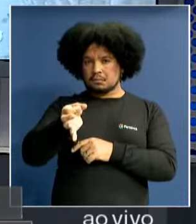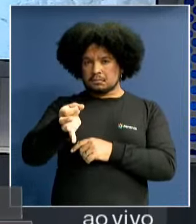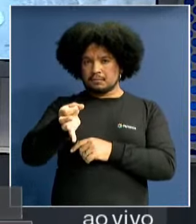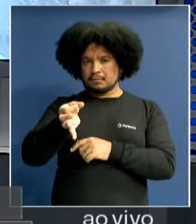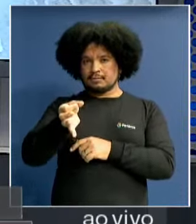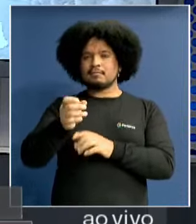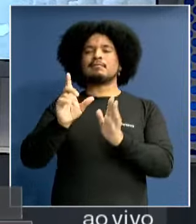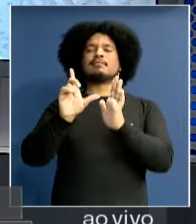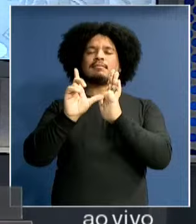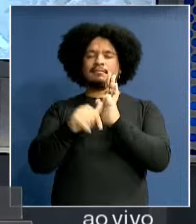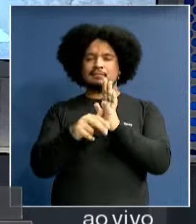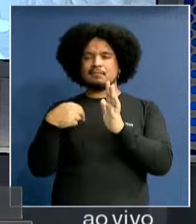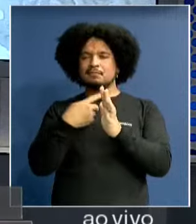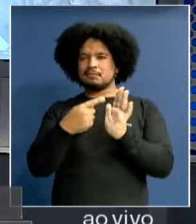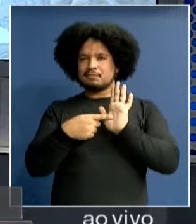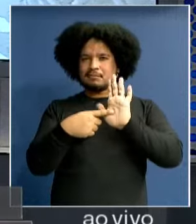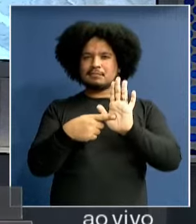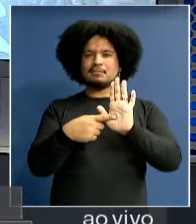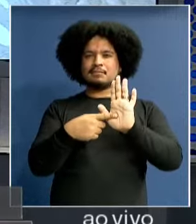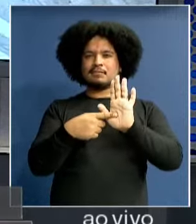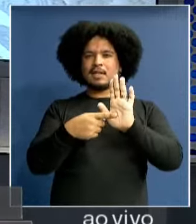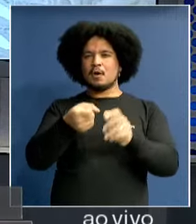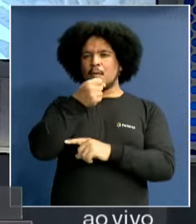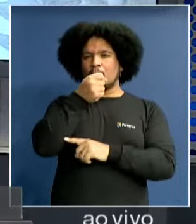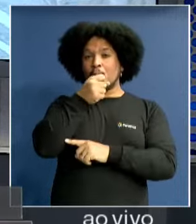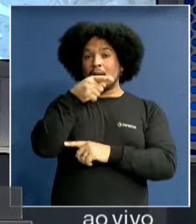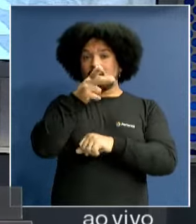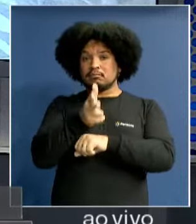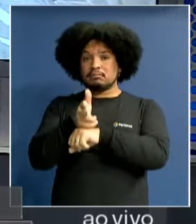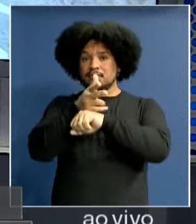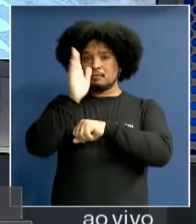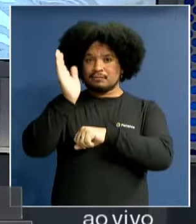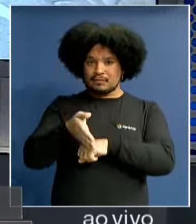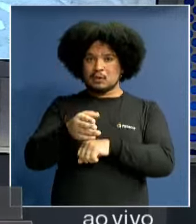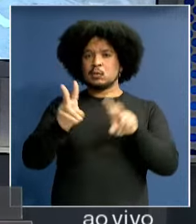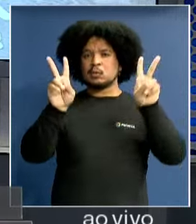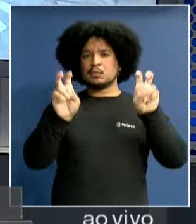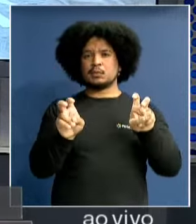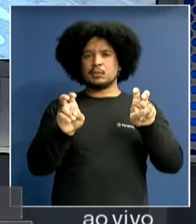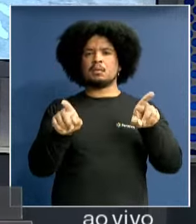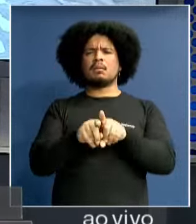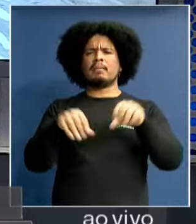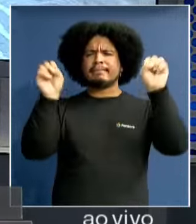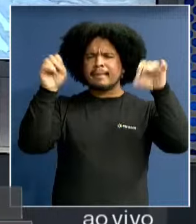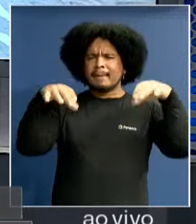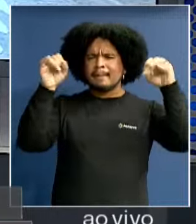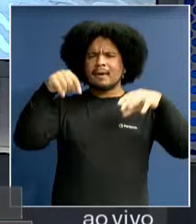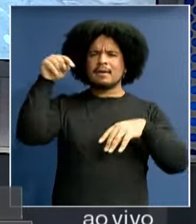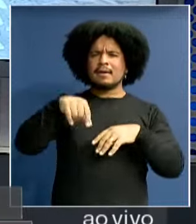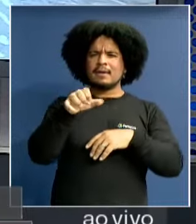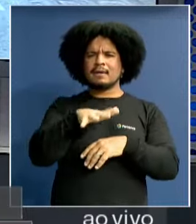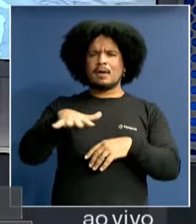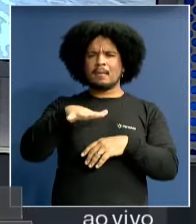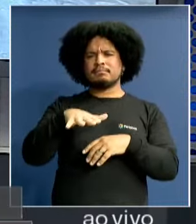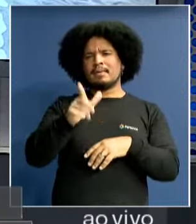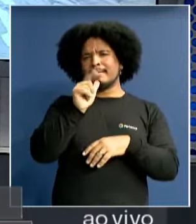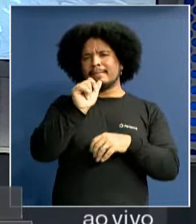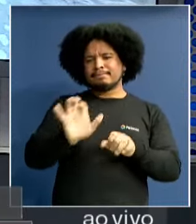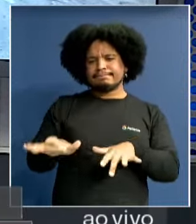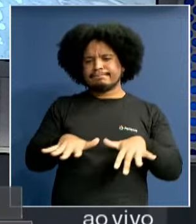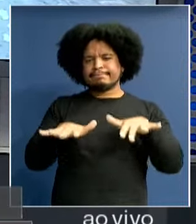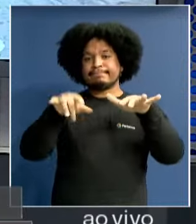Então tá, daqui a pouquinho a gente vai mostrar uma reportagem que o Matheus gravou, né? Também sobre a chuva aqui na região, a enchente, né?